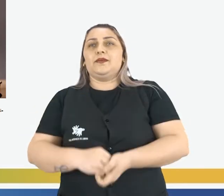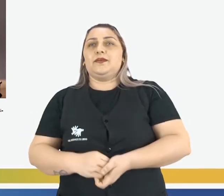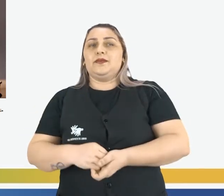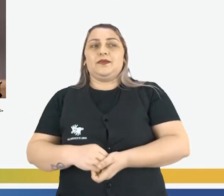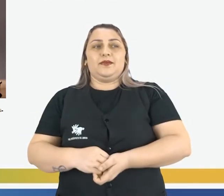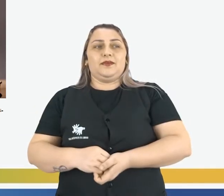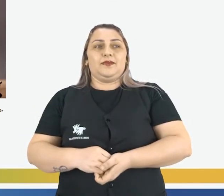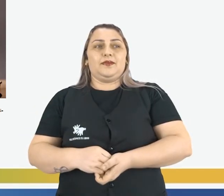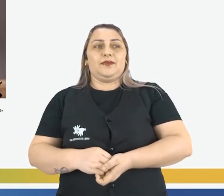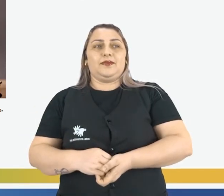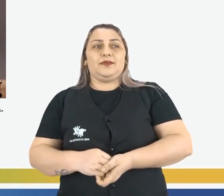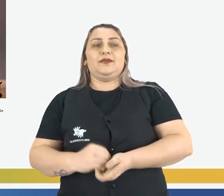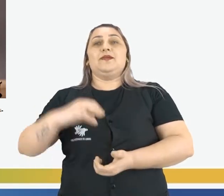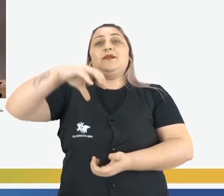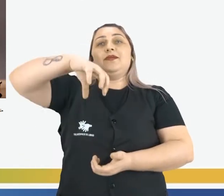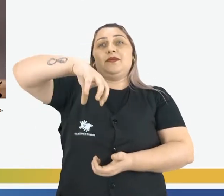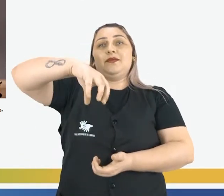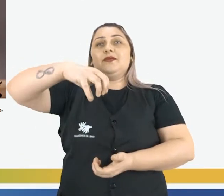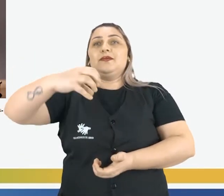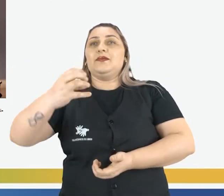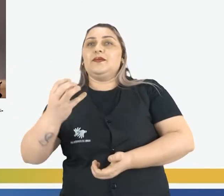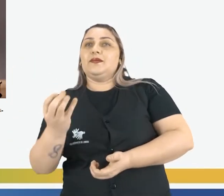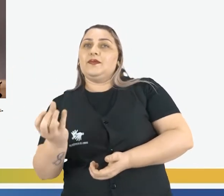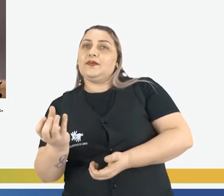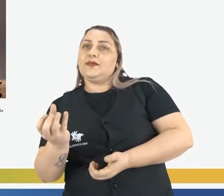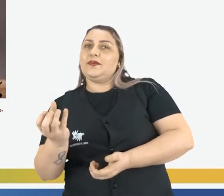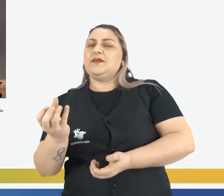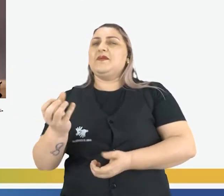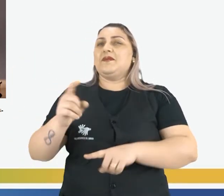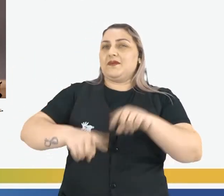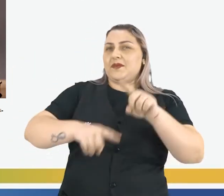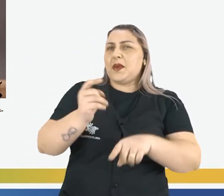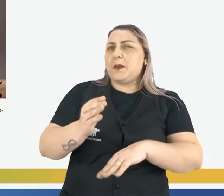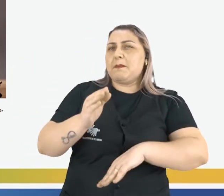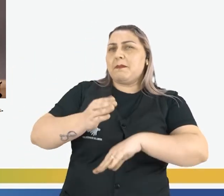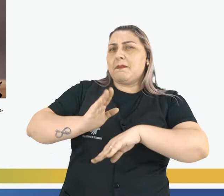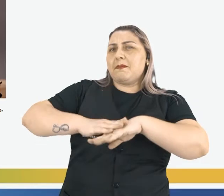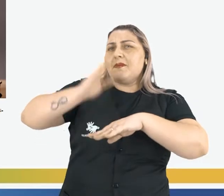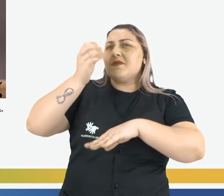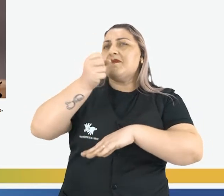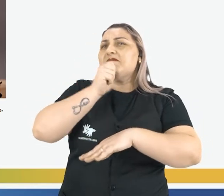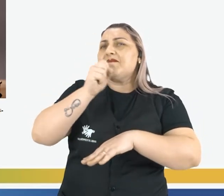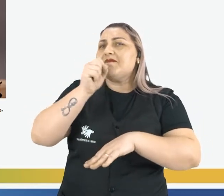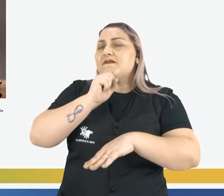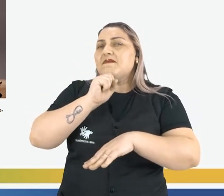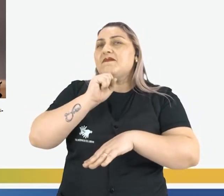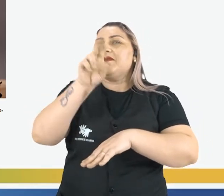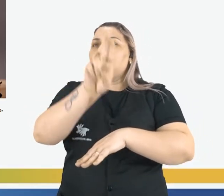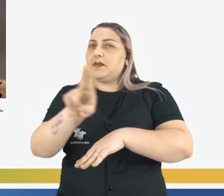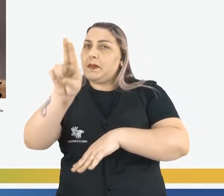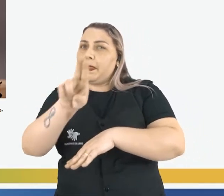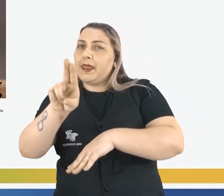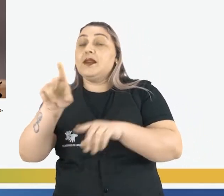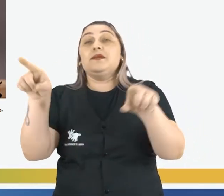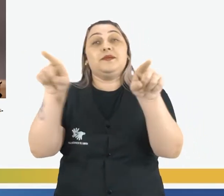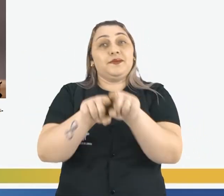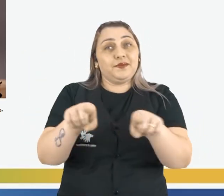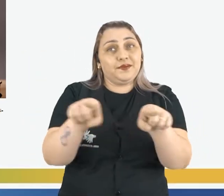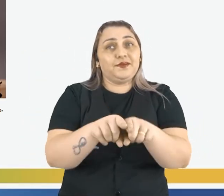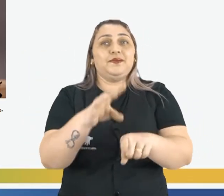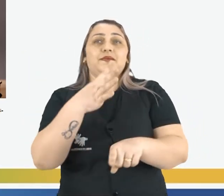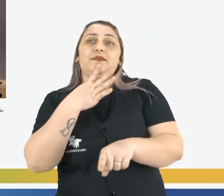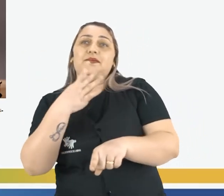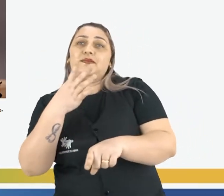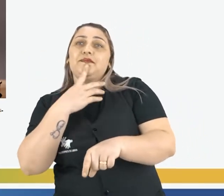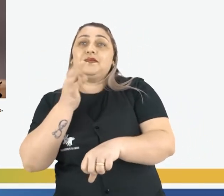ver aqui, um dos objetos mais antigos utilizados para medir o tempo, também conhecida